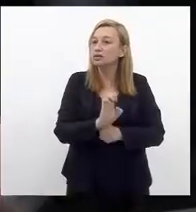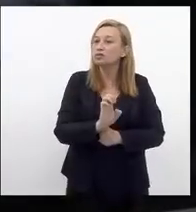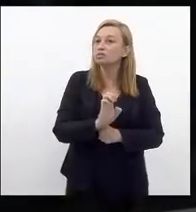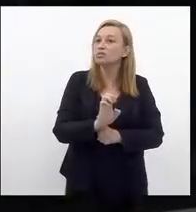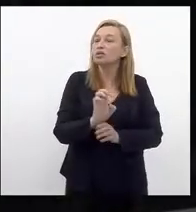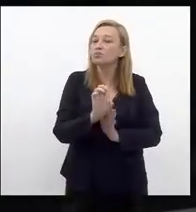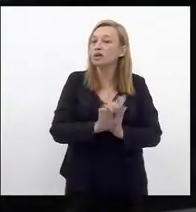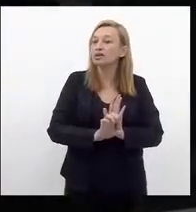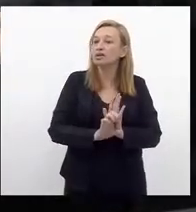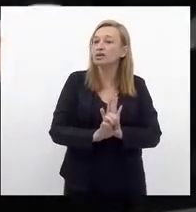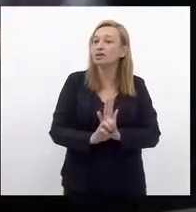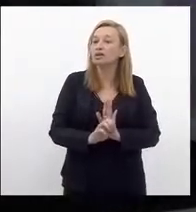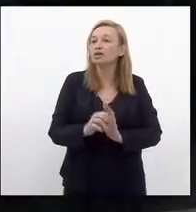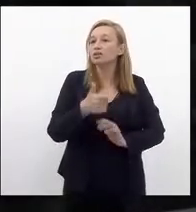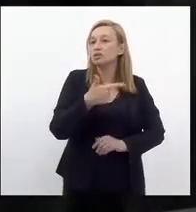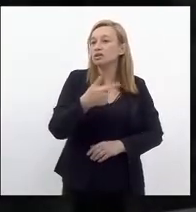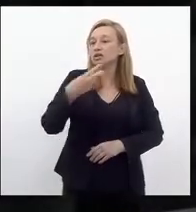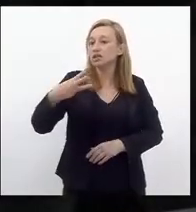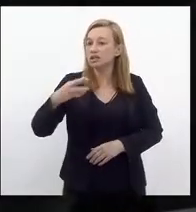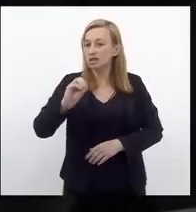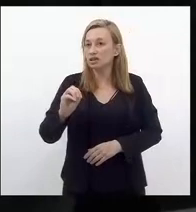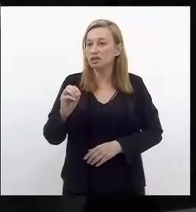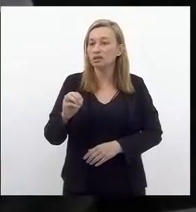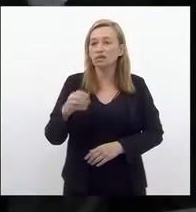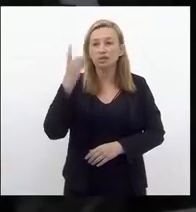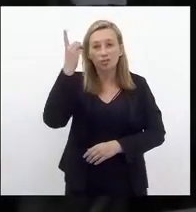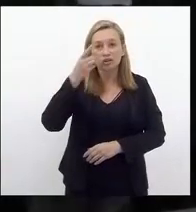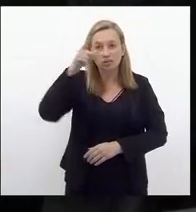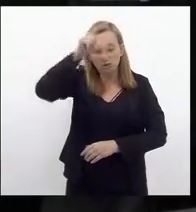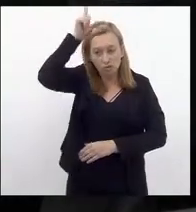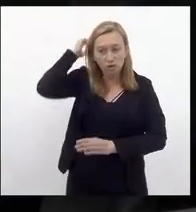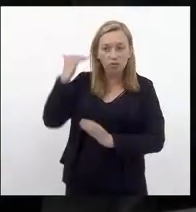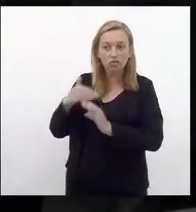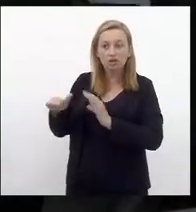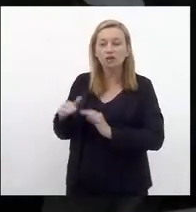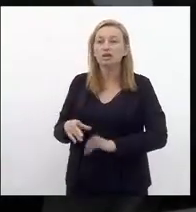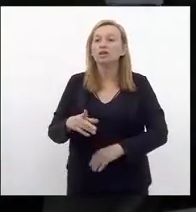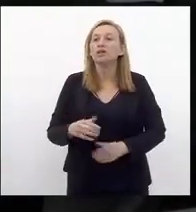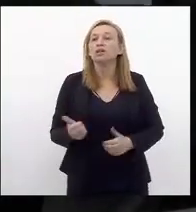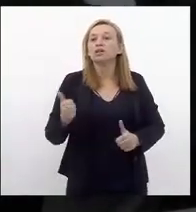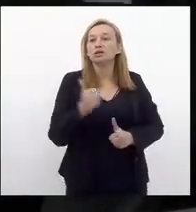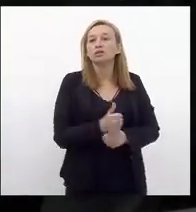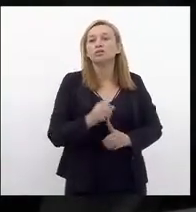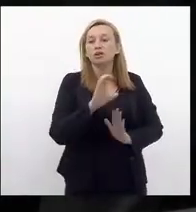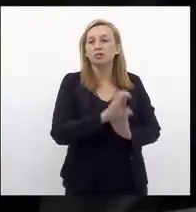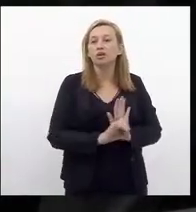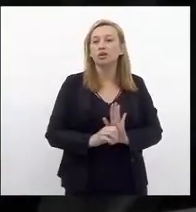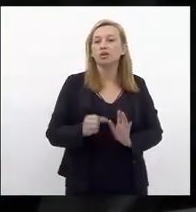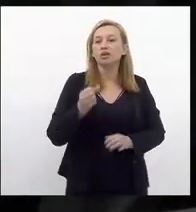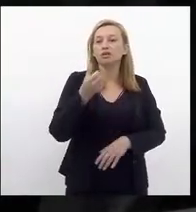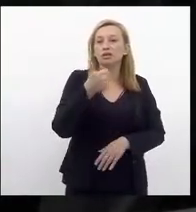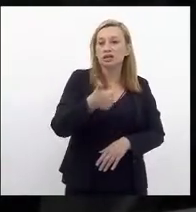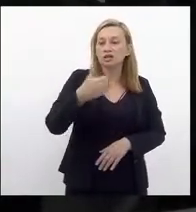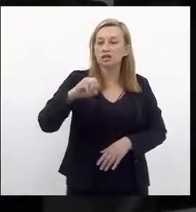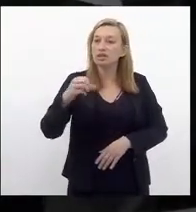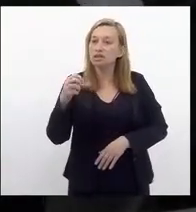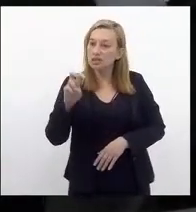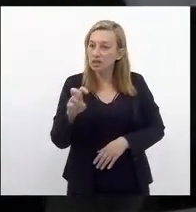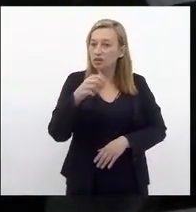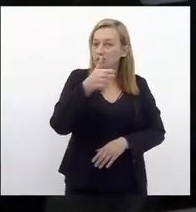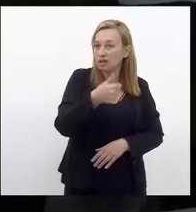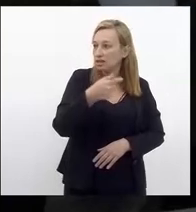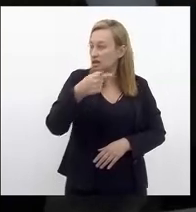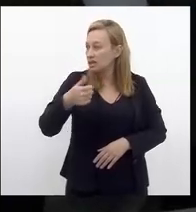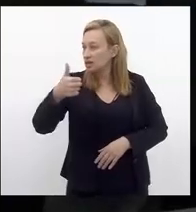emenda 230 possa para o deputado municipal é favorável com subemenda gostei nativas emenda 105